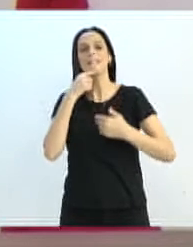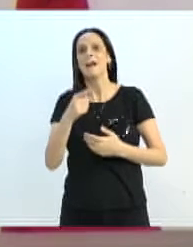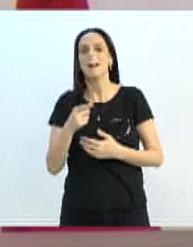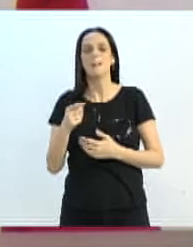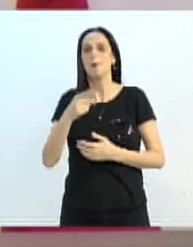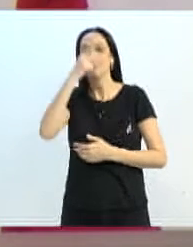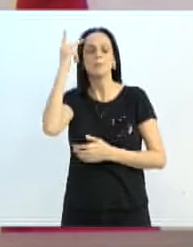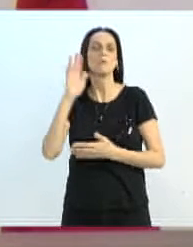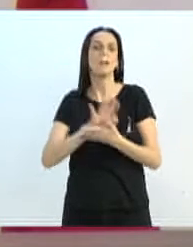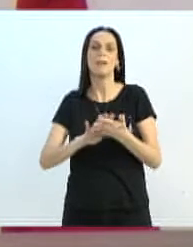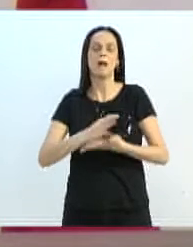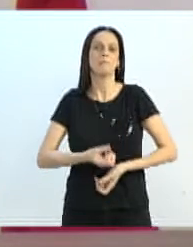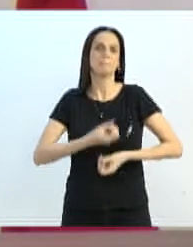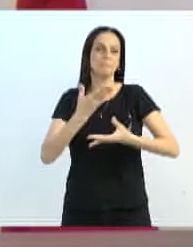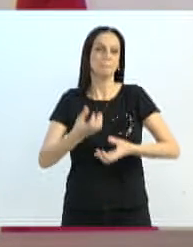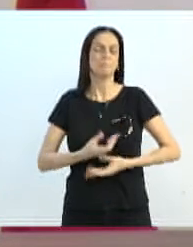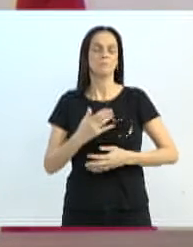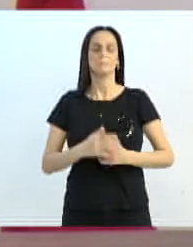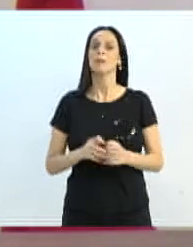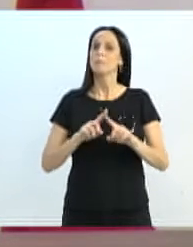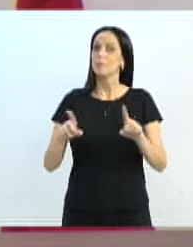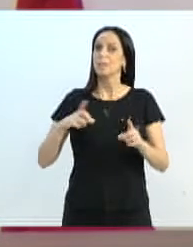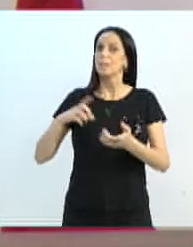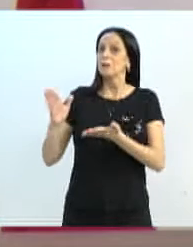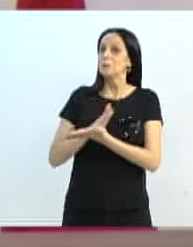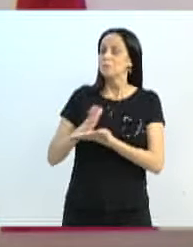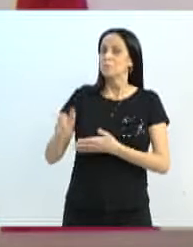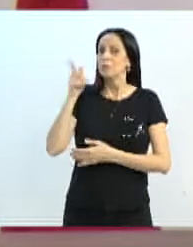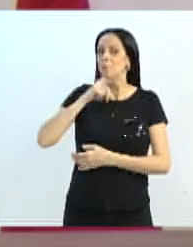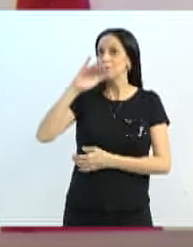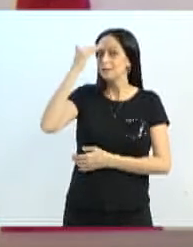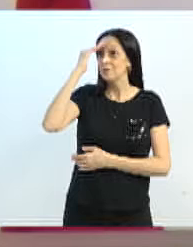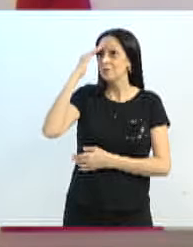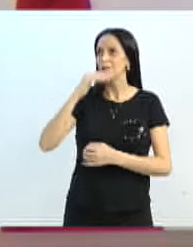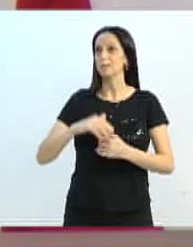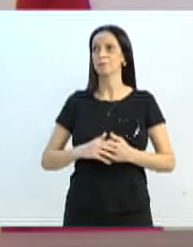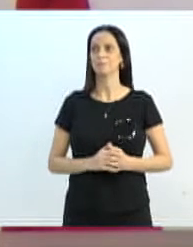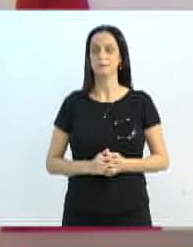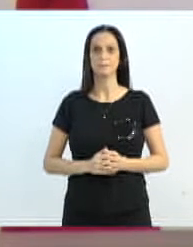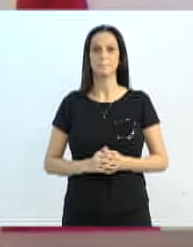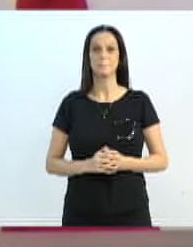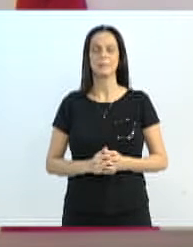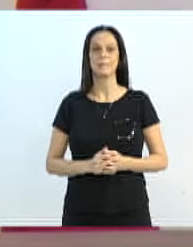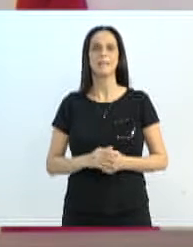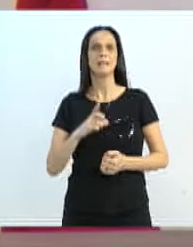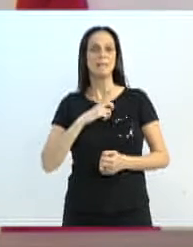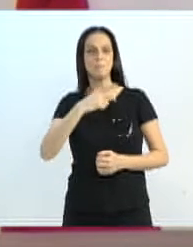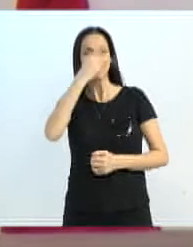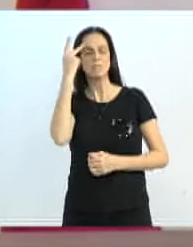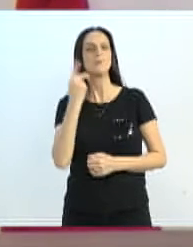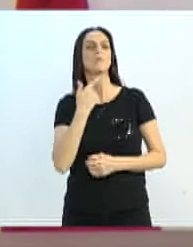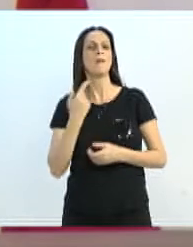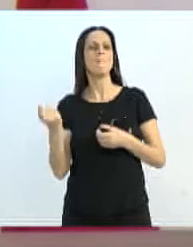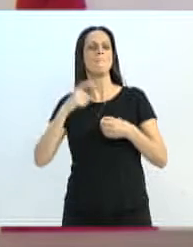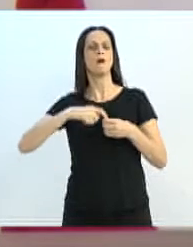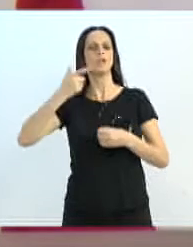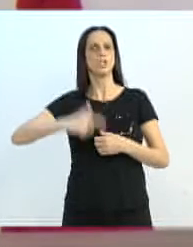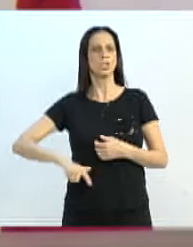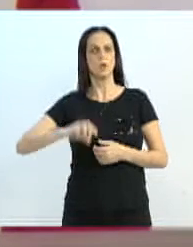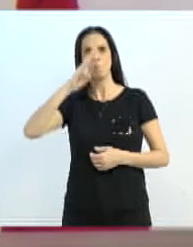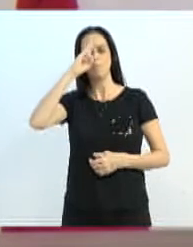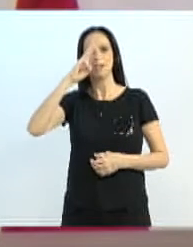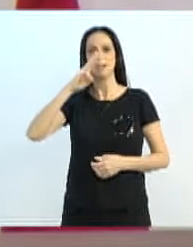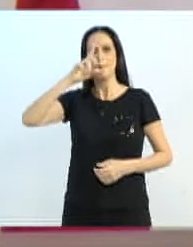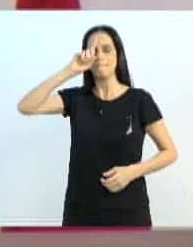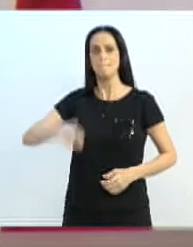manifestar. Isso alguns, inclusive, não entendem, pois tem quem peça a volta da ditadura, intervenção militar, enfim. Mas a